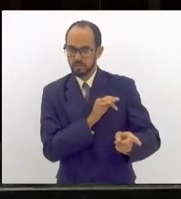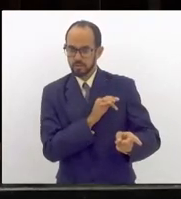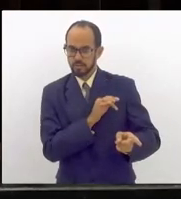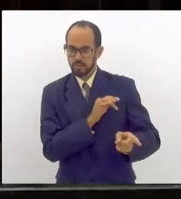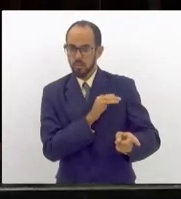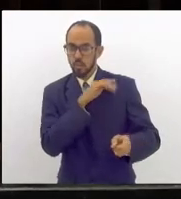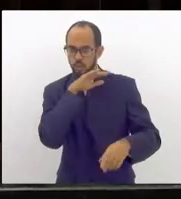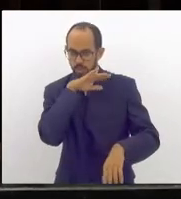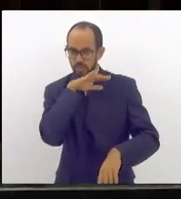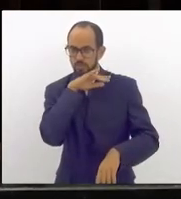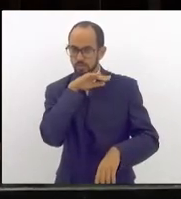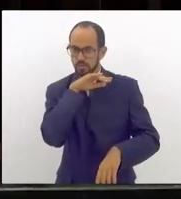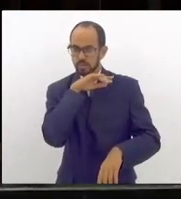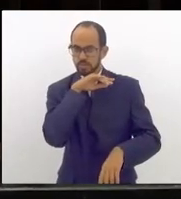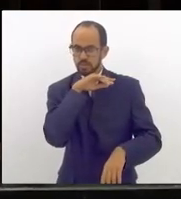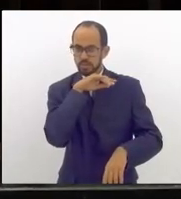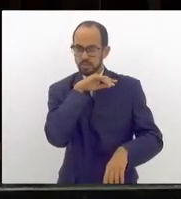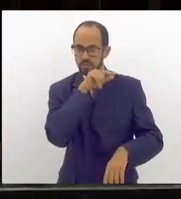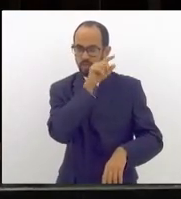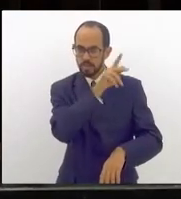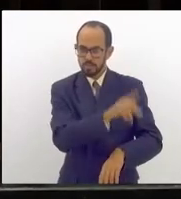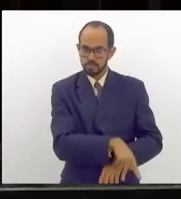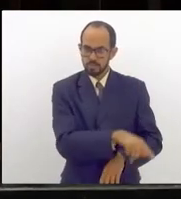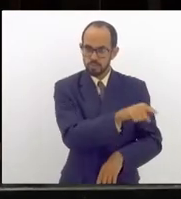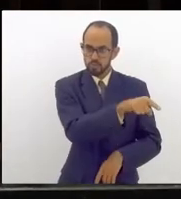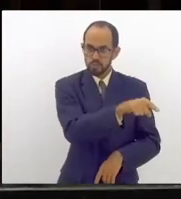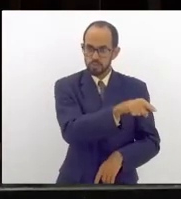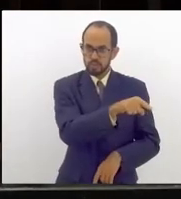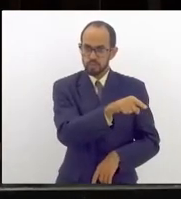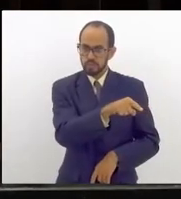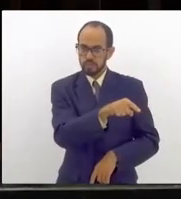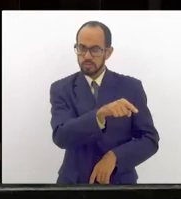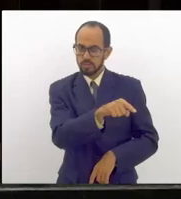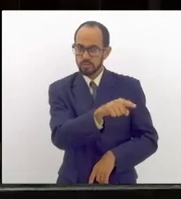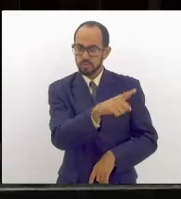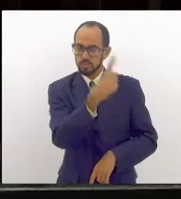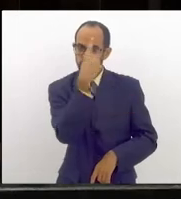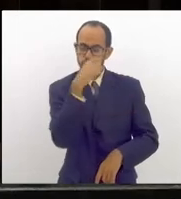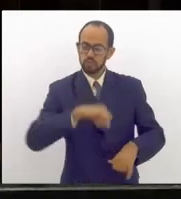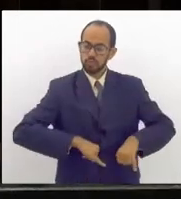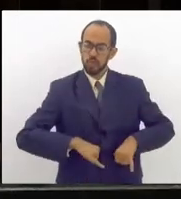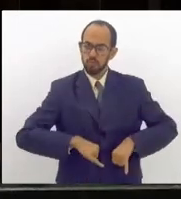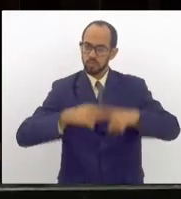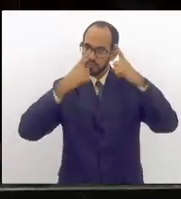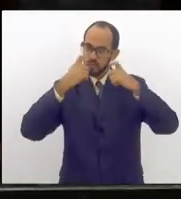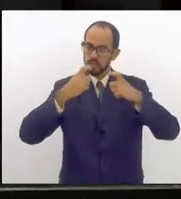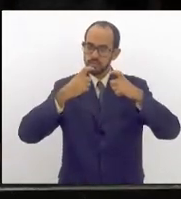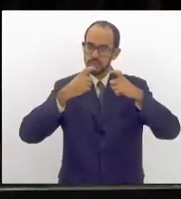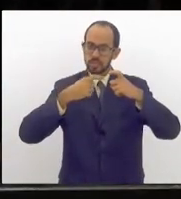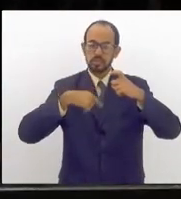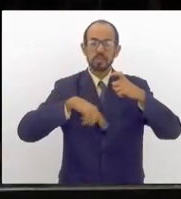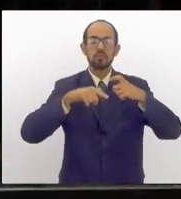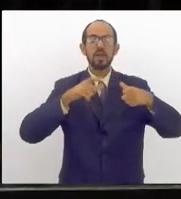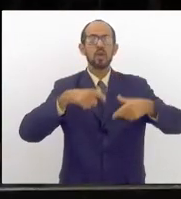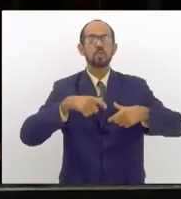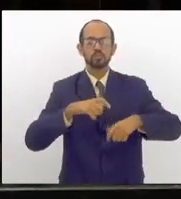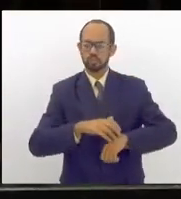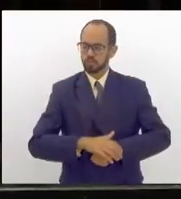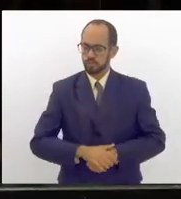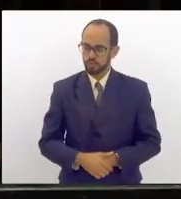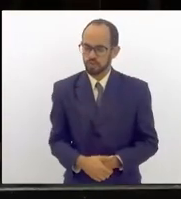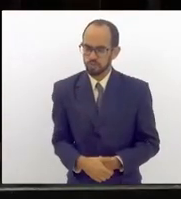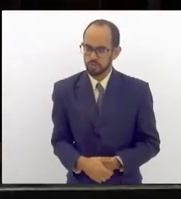E essas pessoas são agredidas você vai para onde olha só sabe que eu tô falando isso Mônica